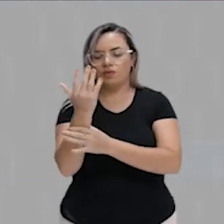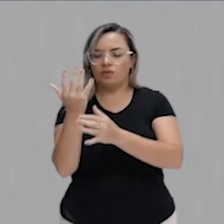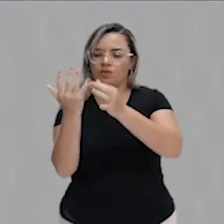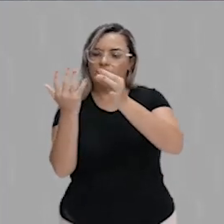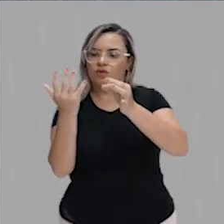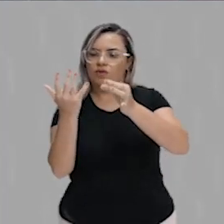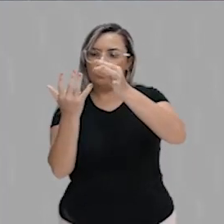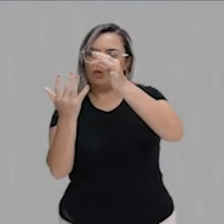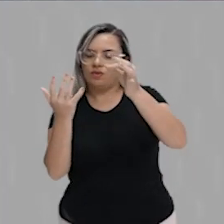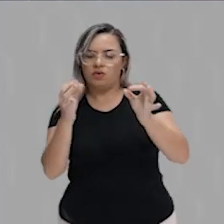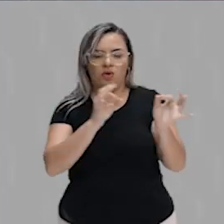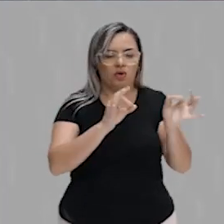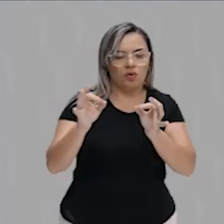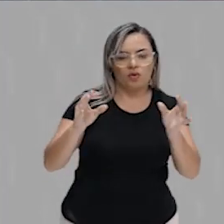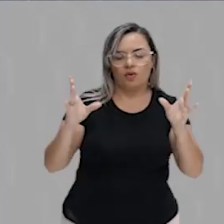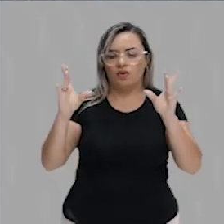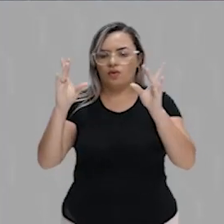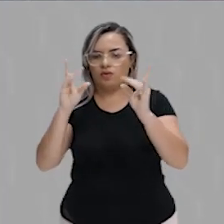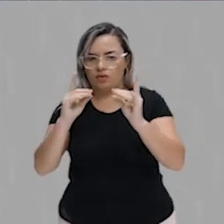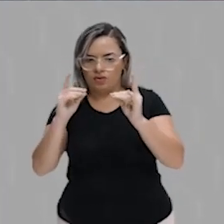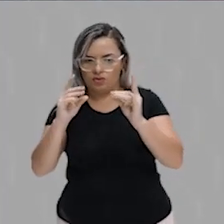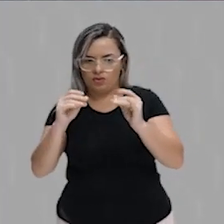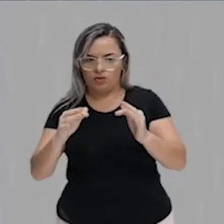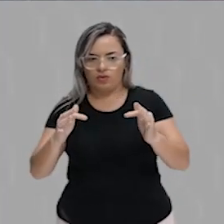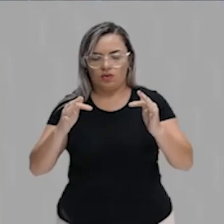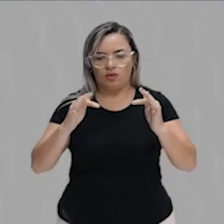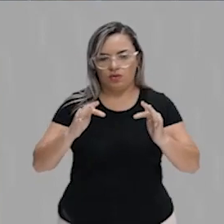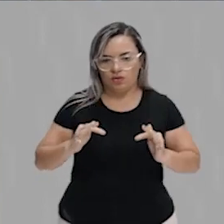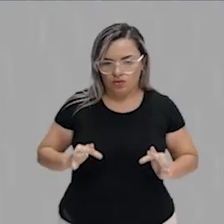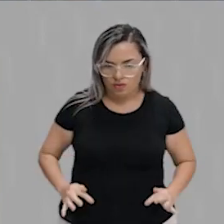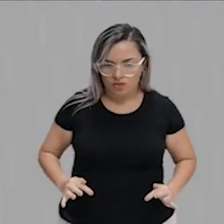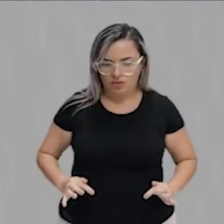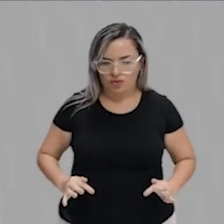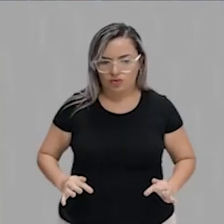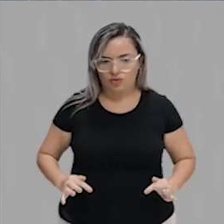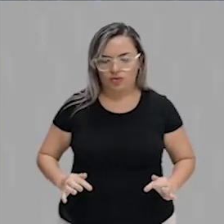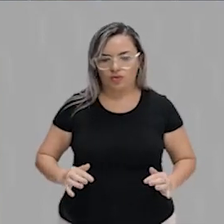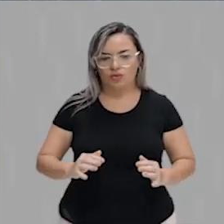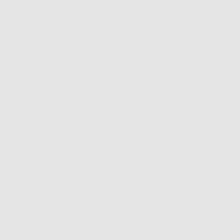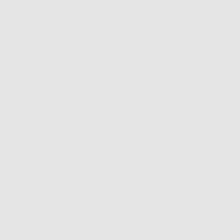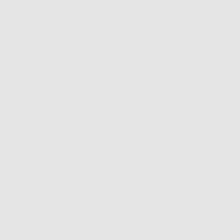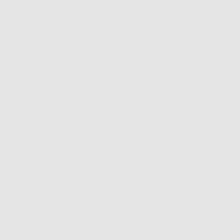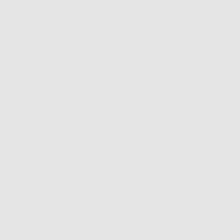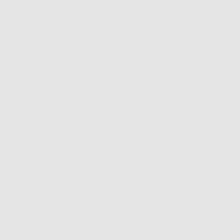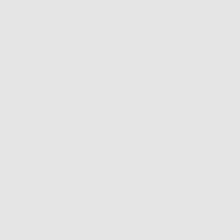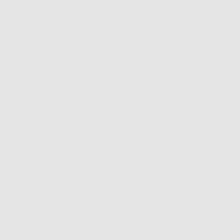Pessoal, essa foi a nossa aula sobre fito-hormônios. Aguardo você até a próxima. Tchau, tchau.